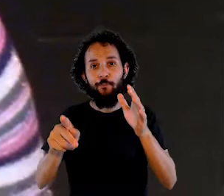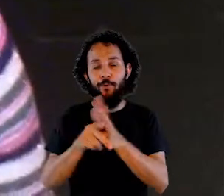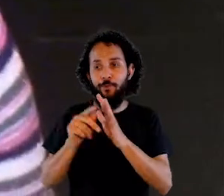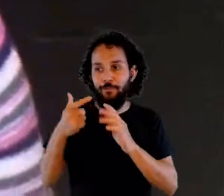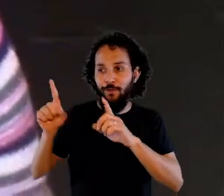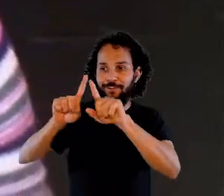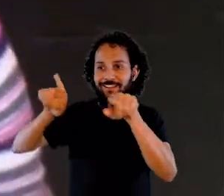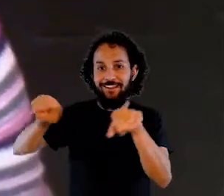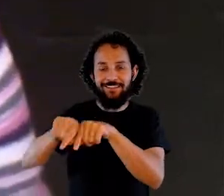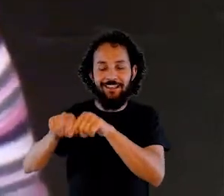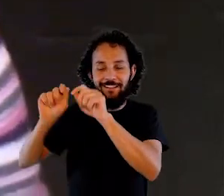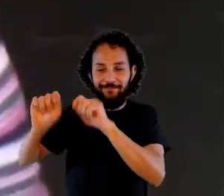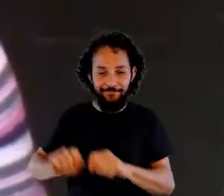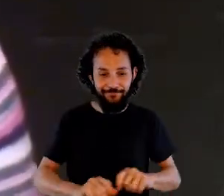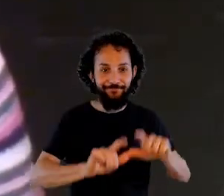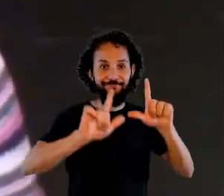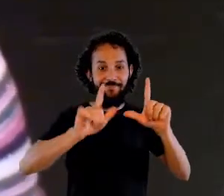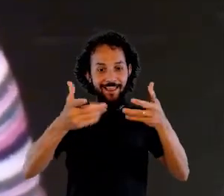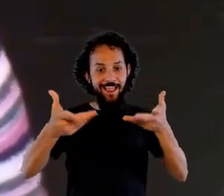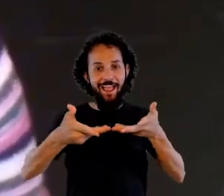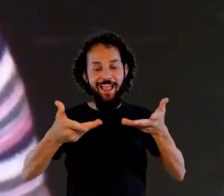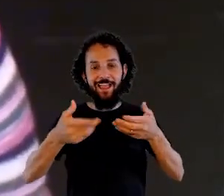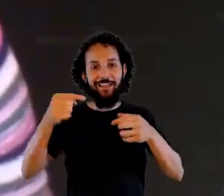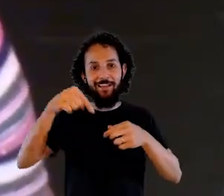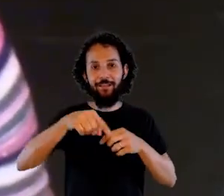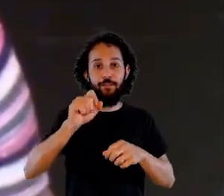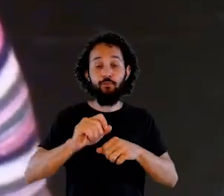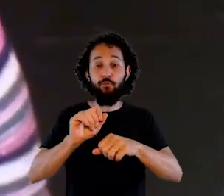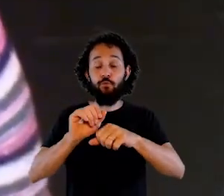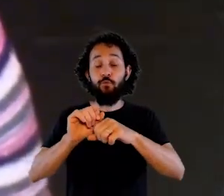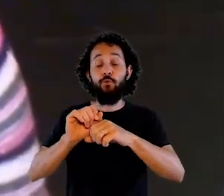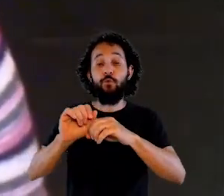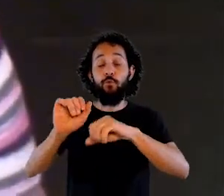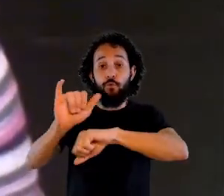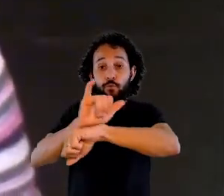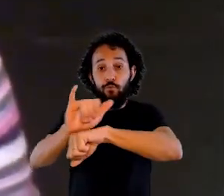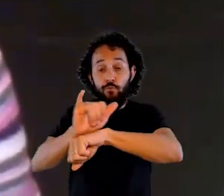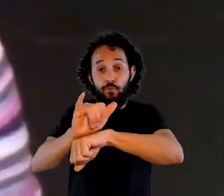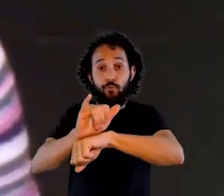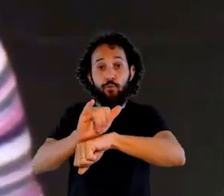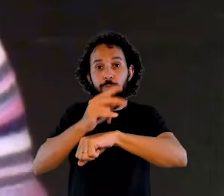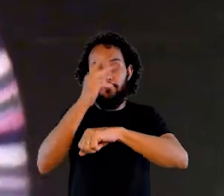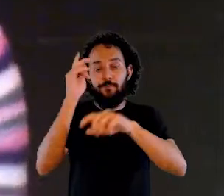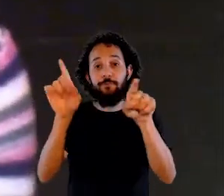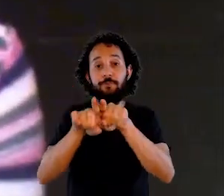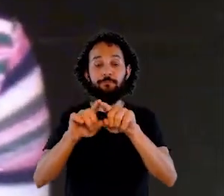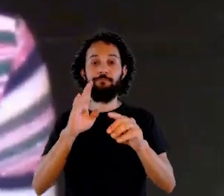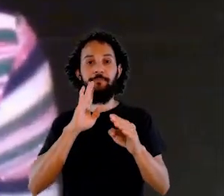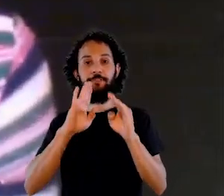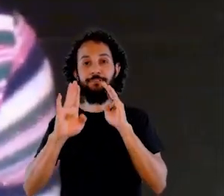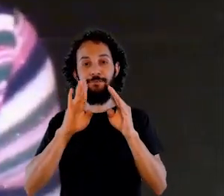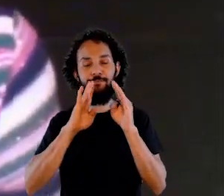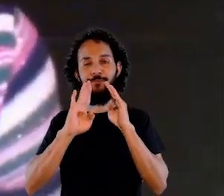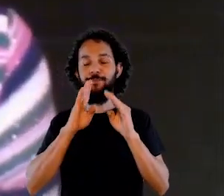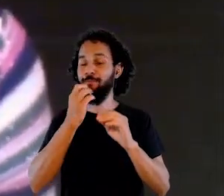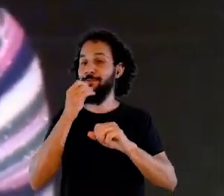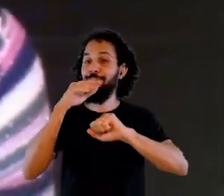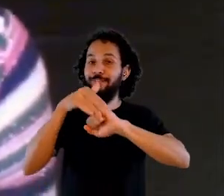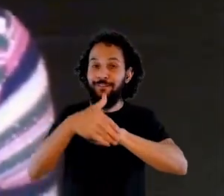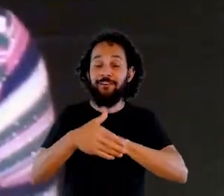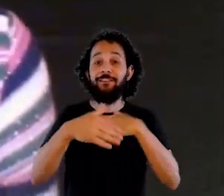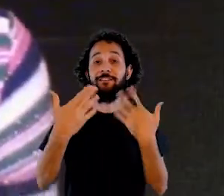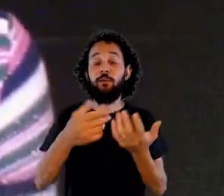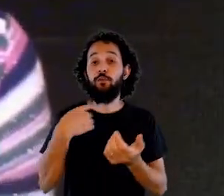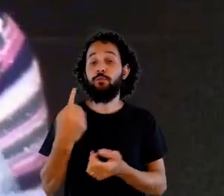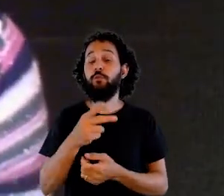aqui no YouTube, boa noite para quem está também no Facebook. Estamos aí dando continuidade,